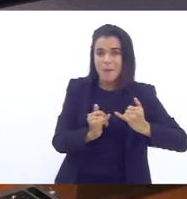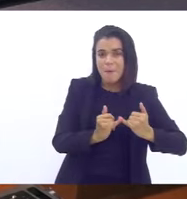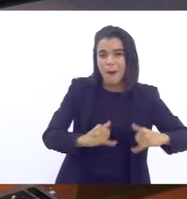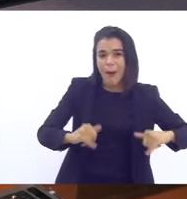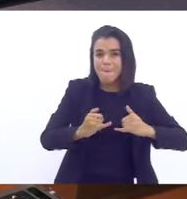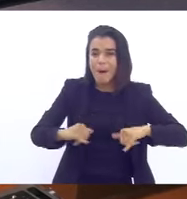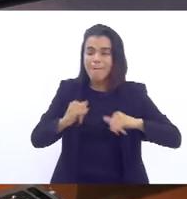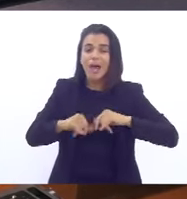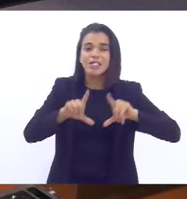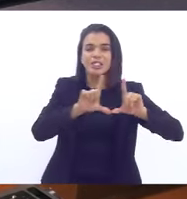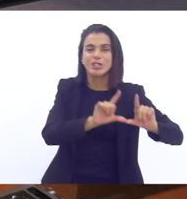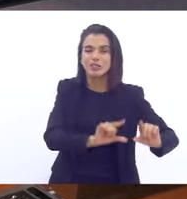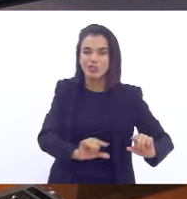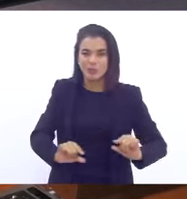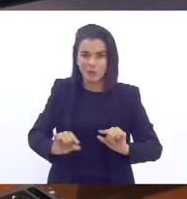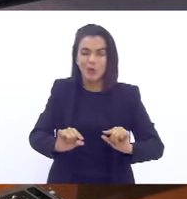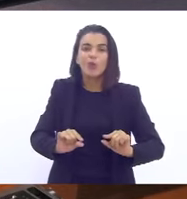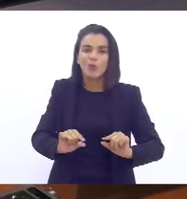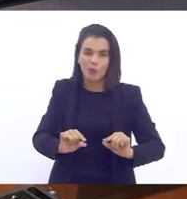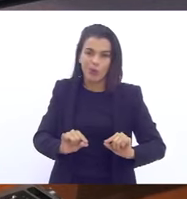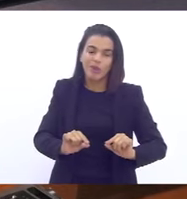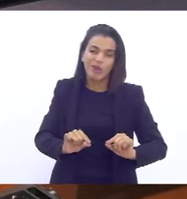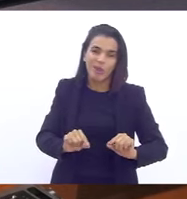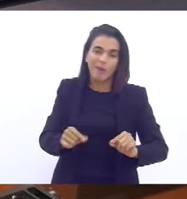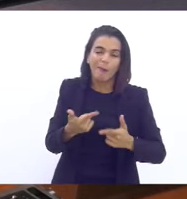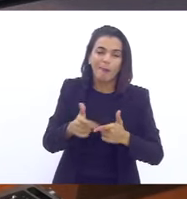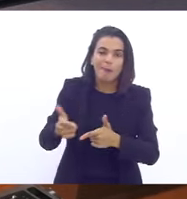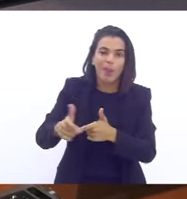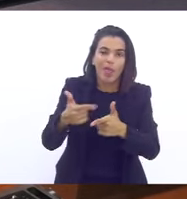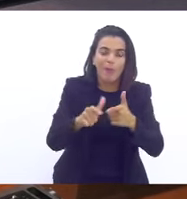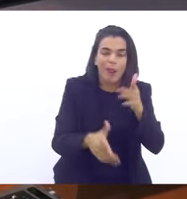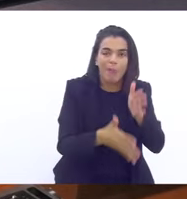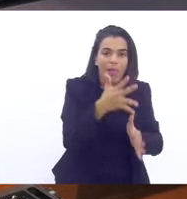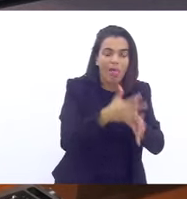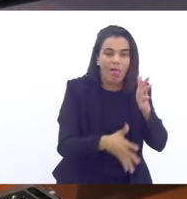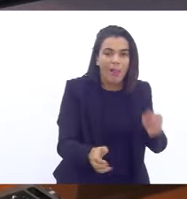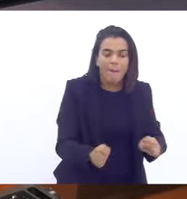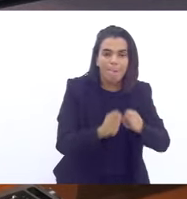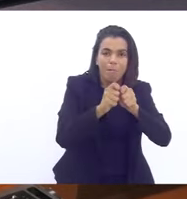minimizar demais essas catástrofes que acontecem aí.